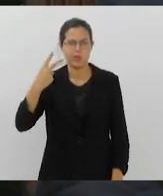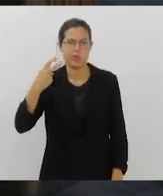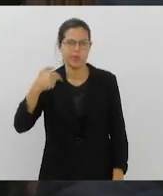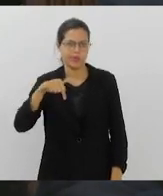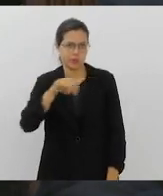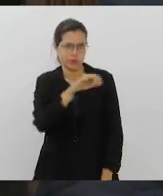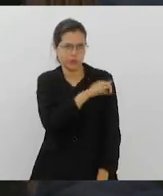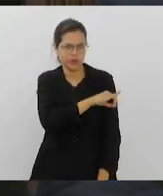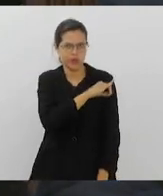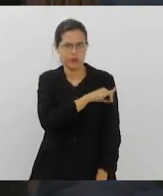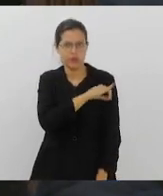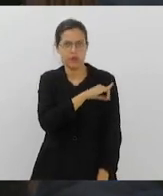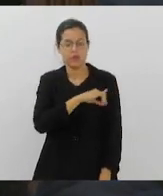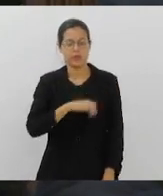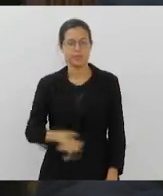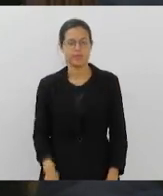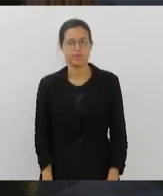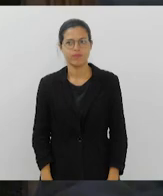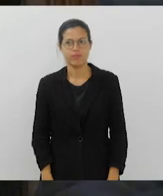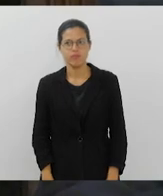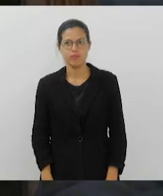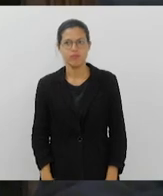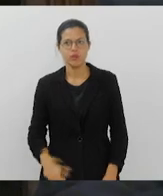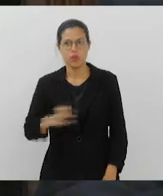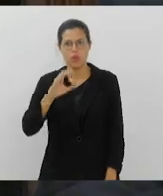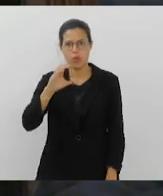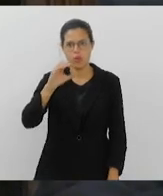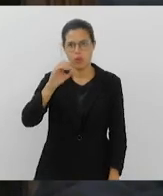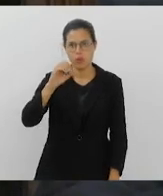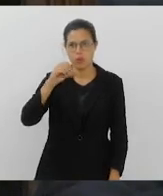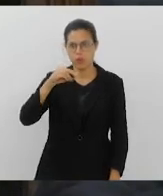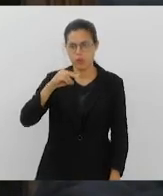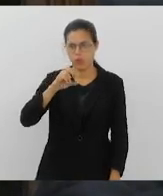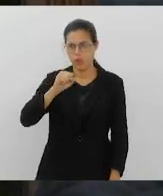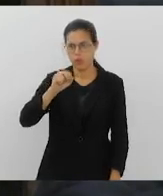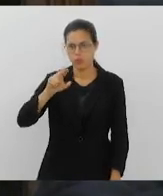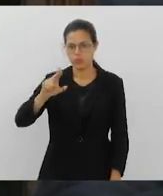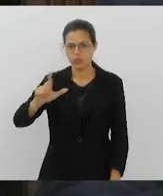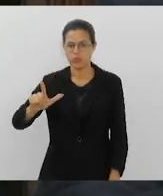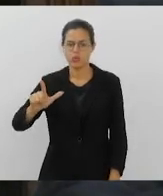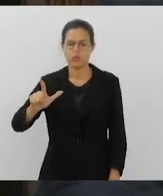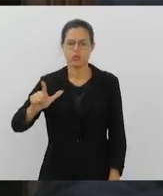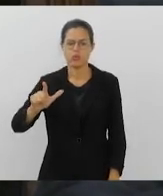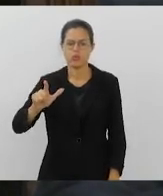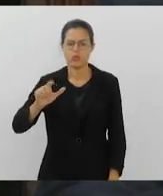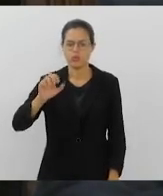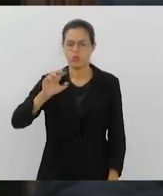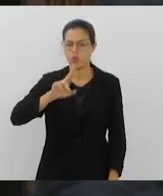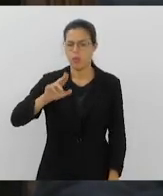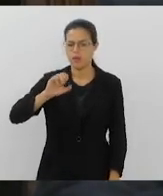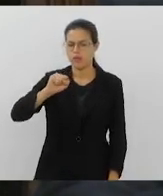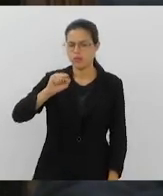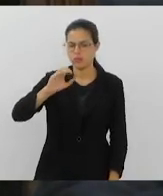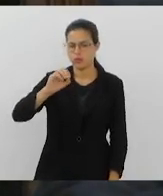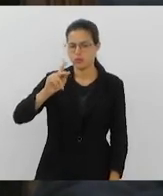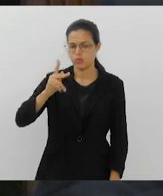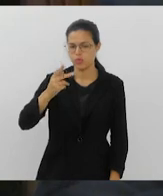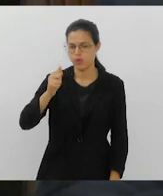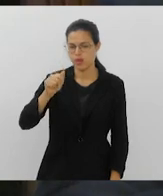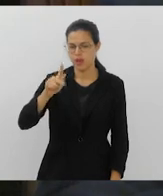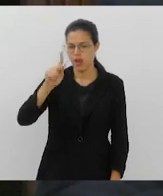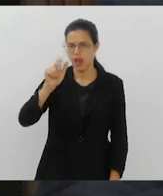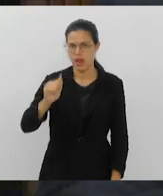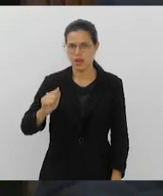ao nosso cônsul Sorraco Bastos, ao nosso querido Ralph Grace, da família Grace, a quem eu